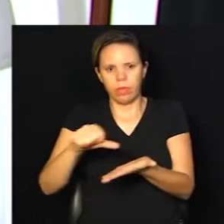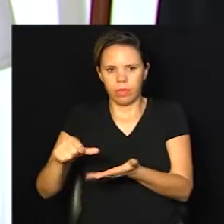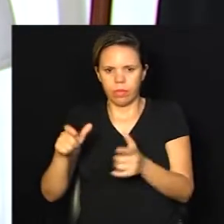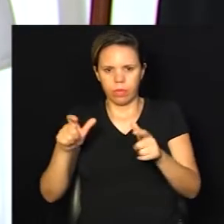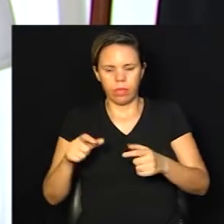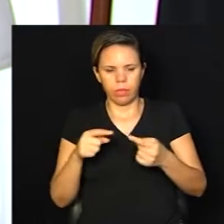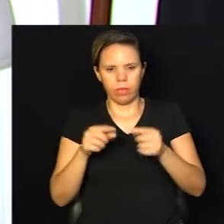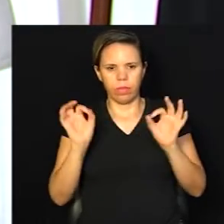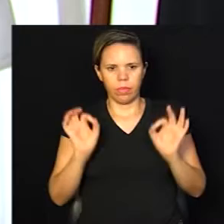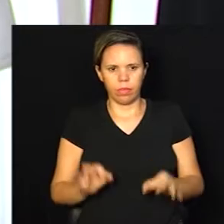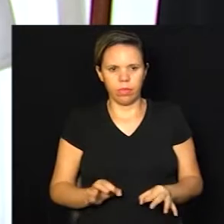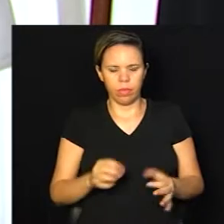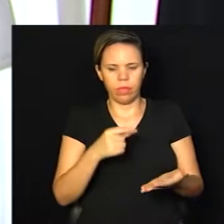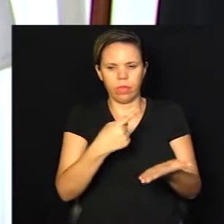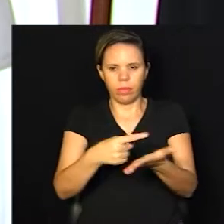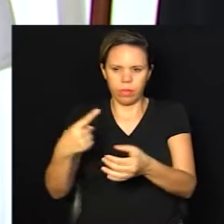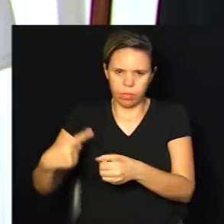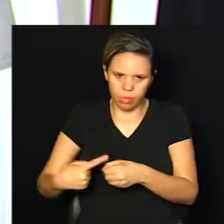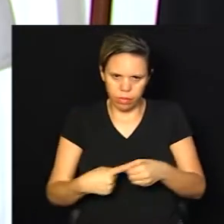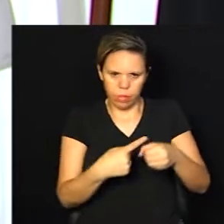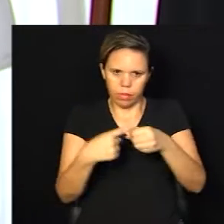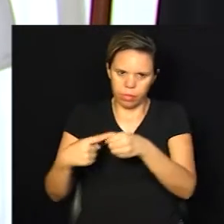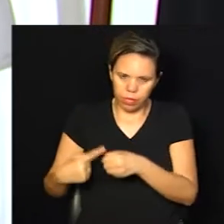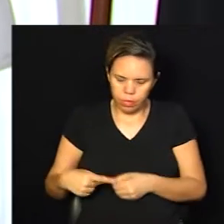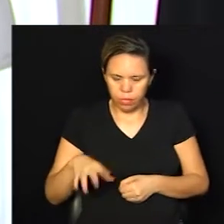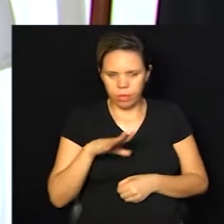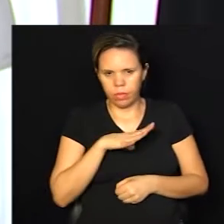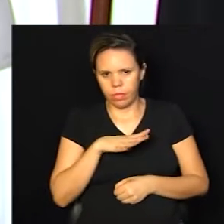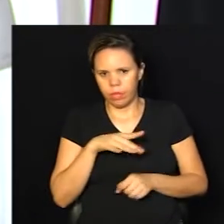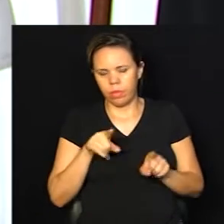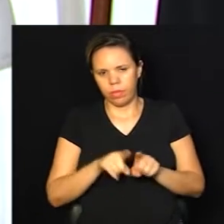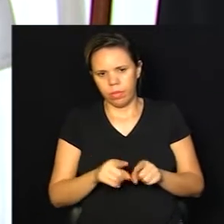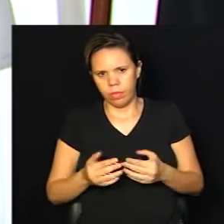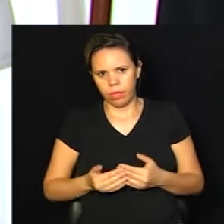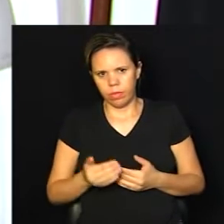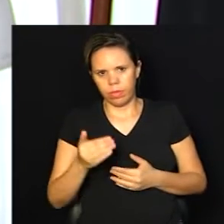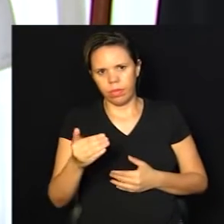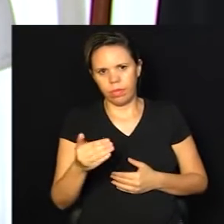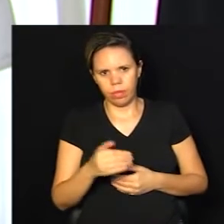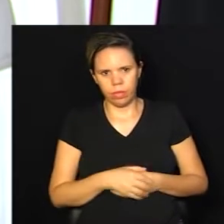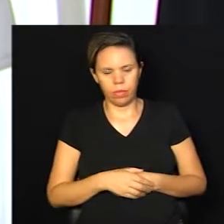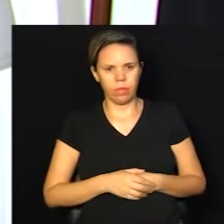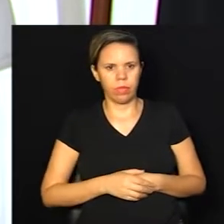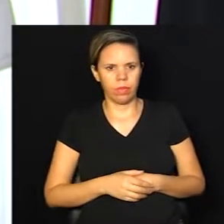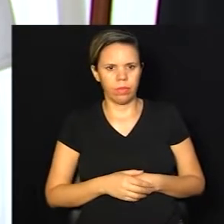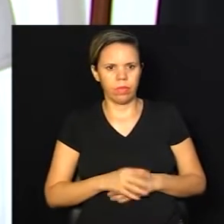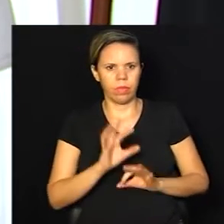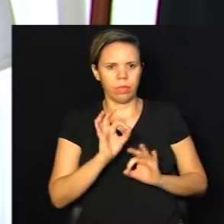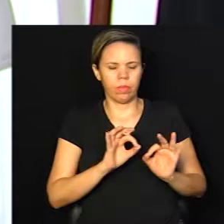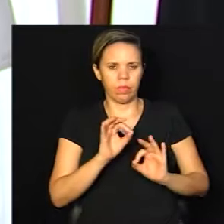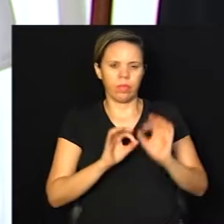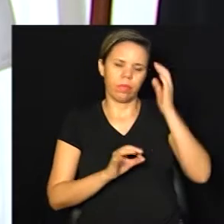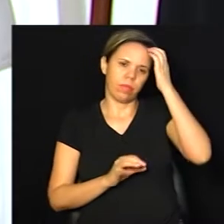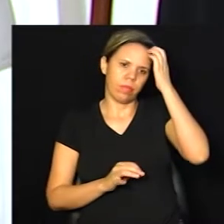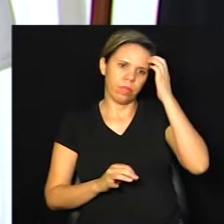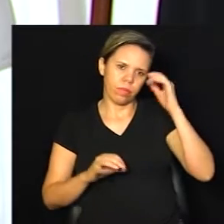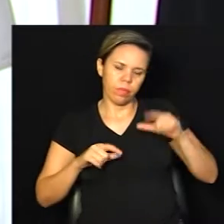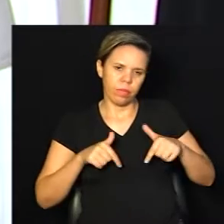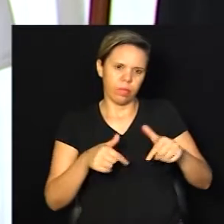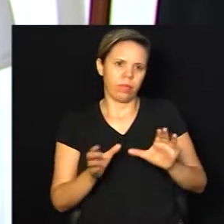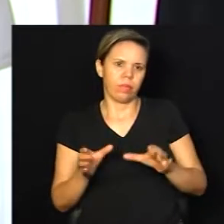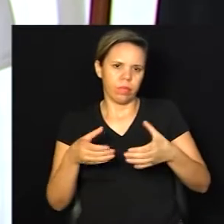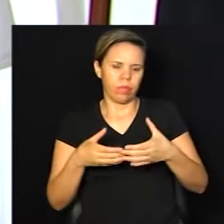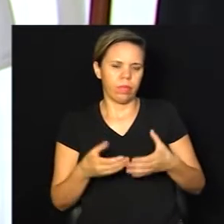pontos pré-determinados em cada município. A partir de então, por meio de um plano de contingência